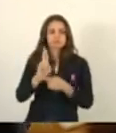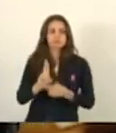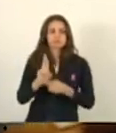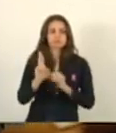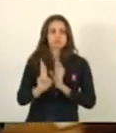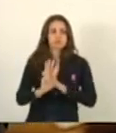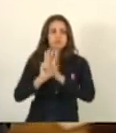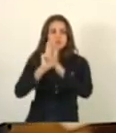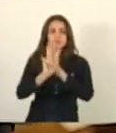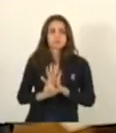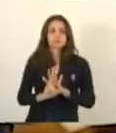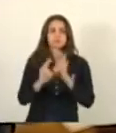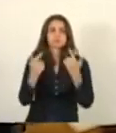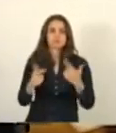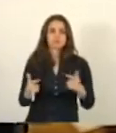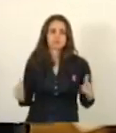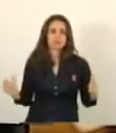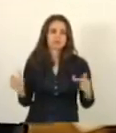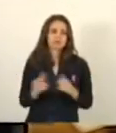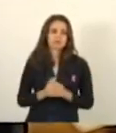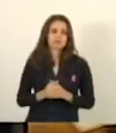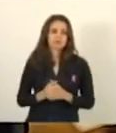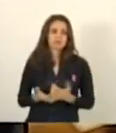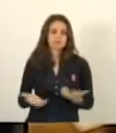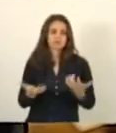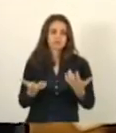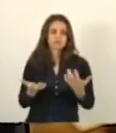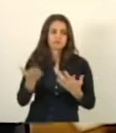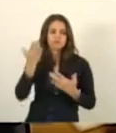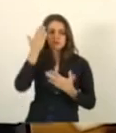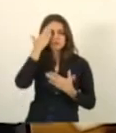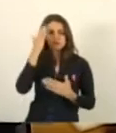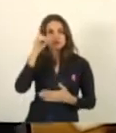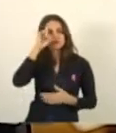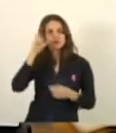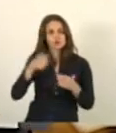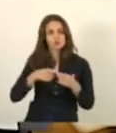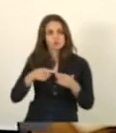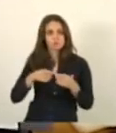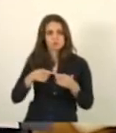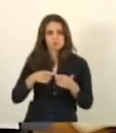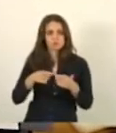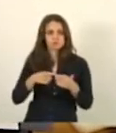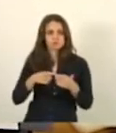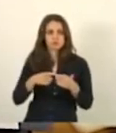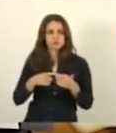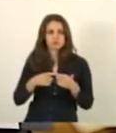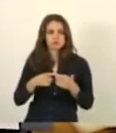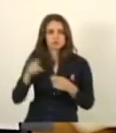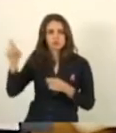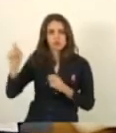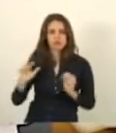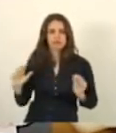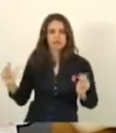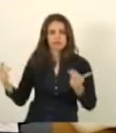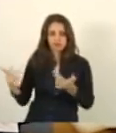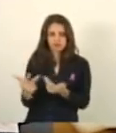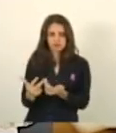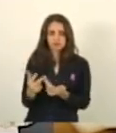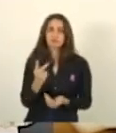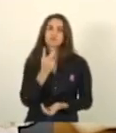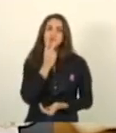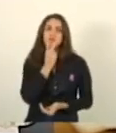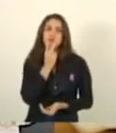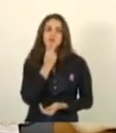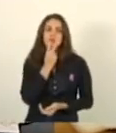representatividade. Então, eu quero agradecer aqui que no Dia dos Médicos, eu recebi na Câmara